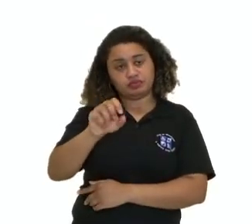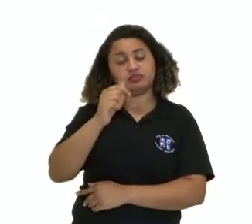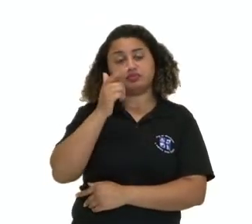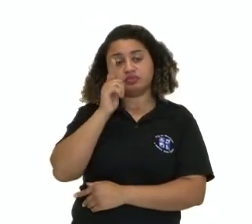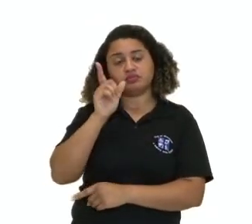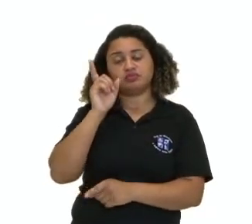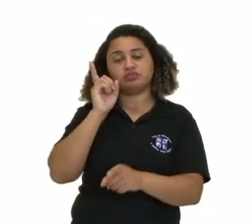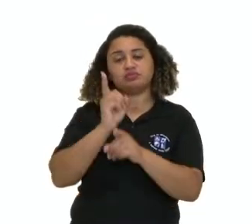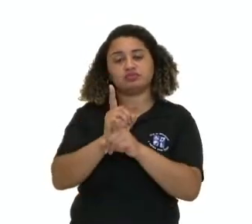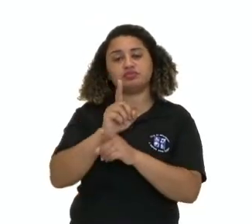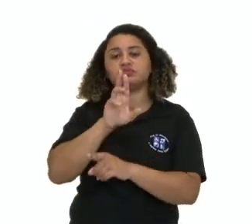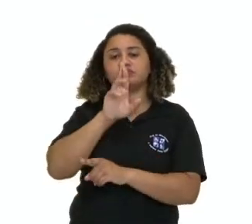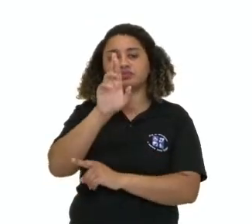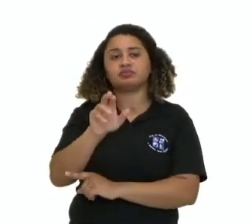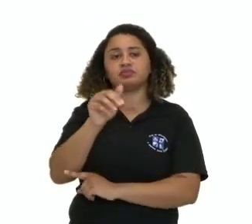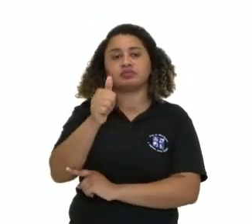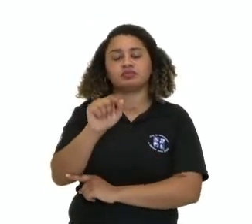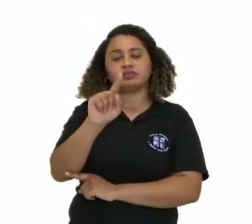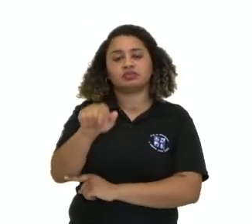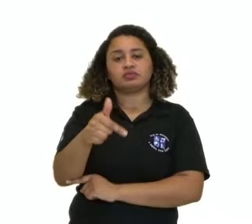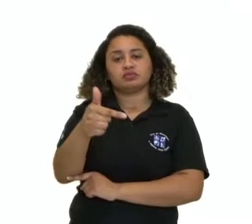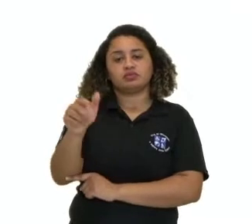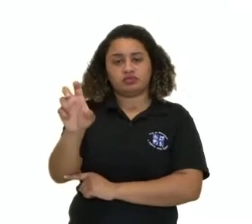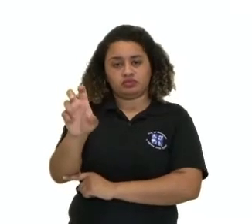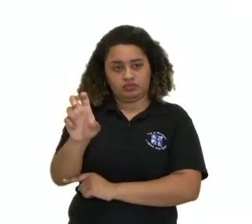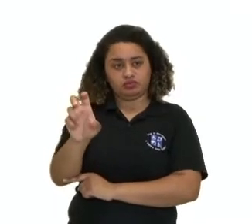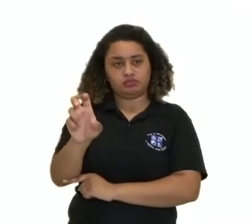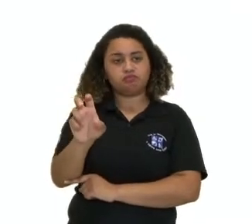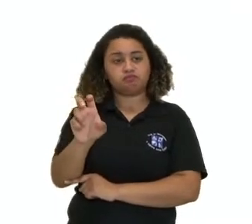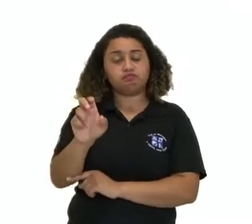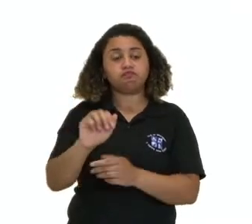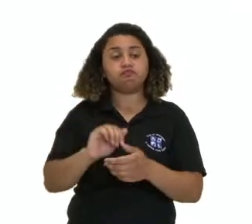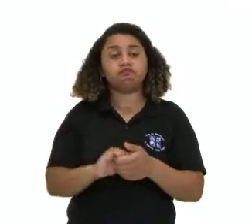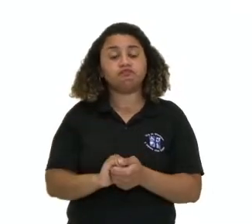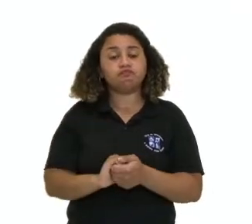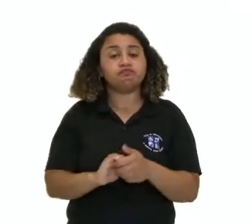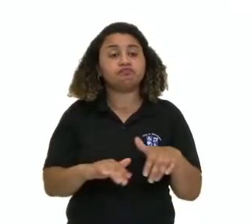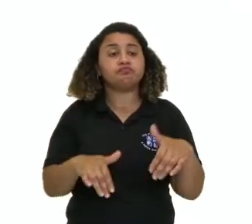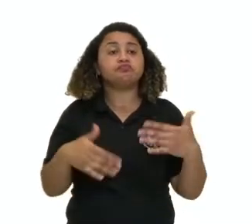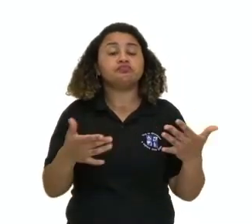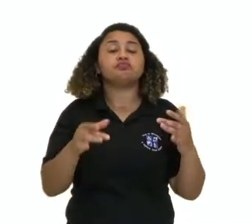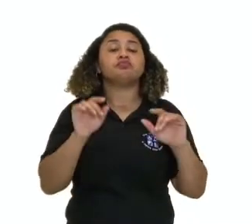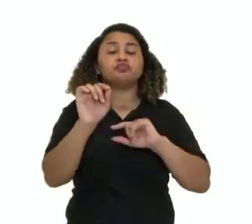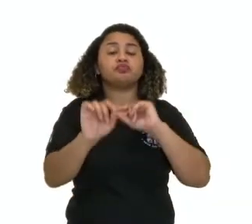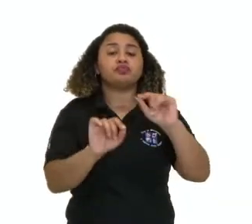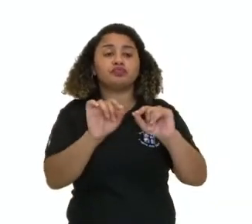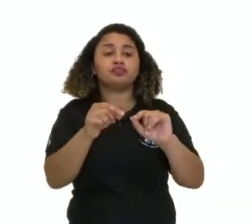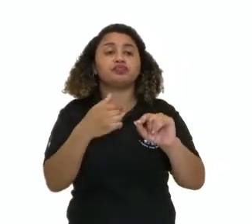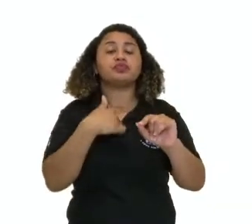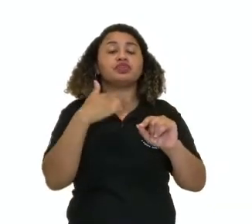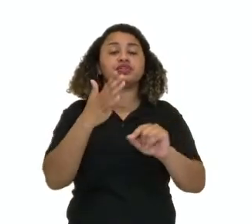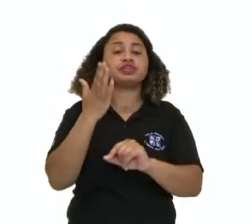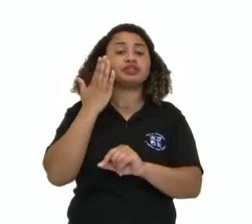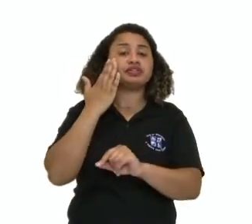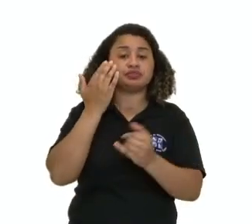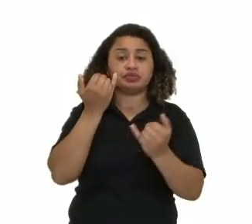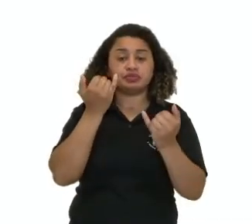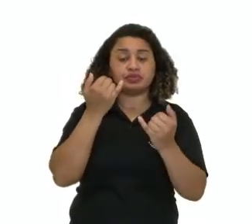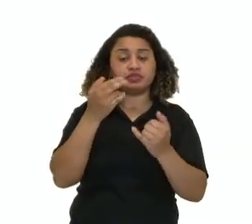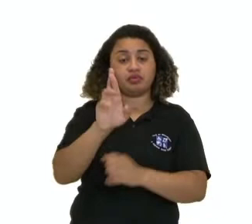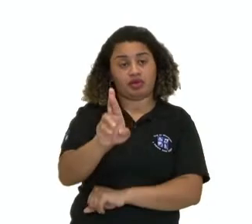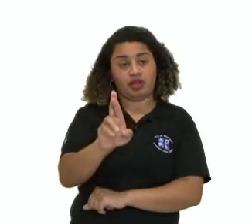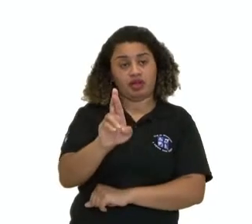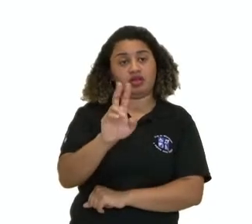A1, que deu o resultado de 1,25. Então, nós já conhecemos a razão.